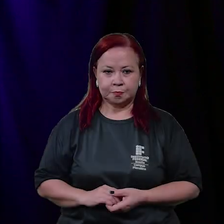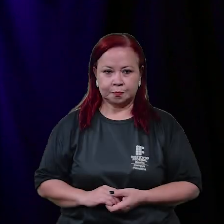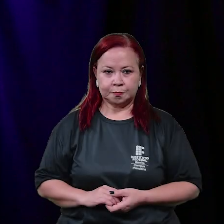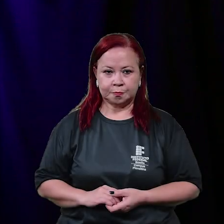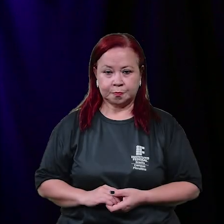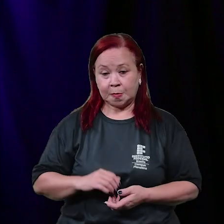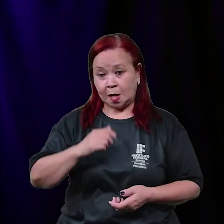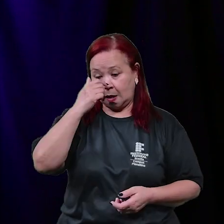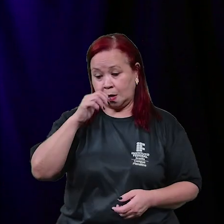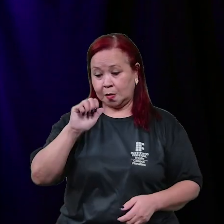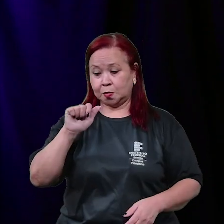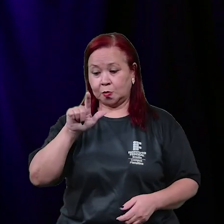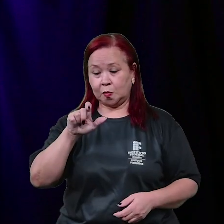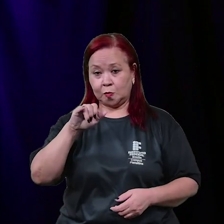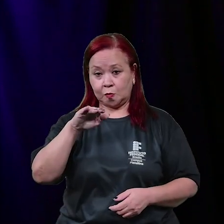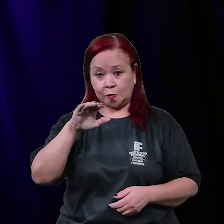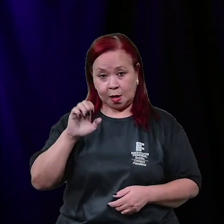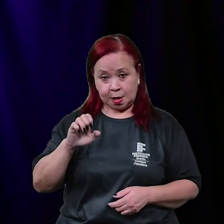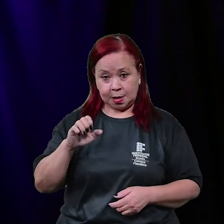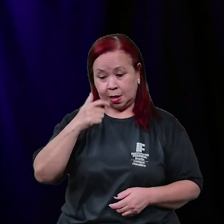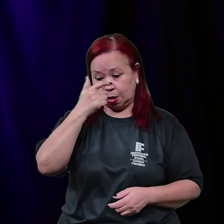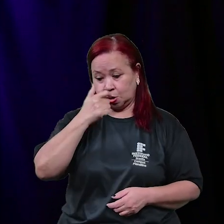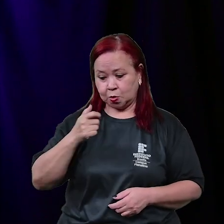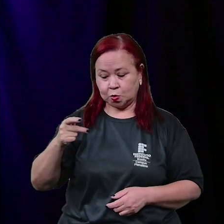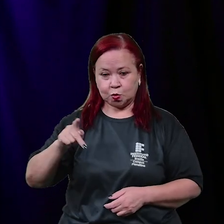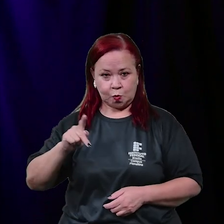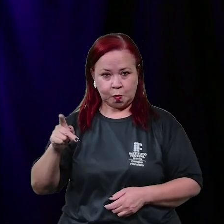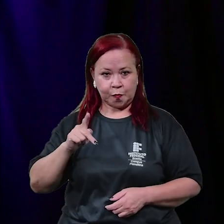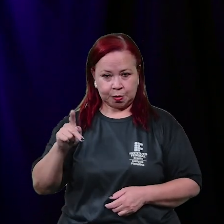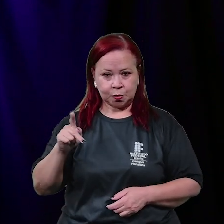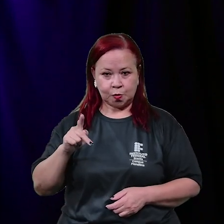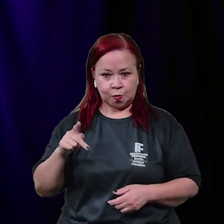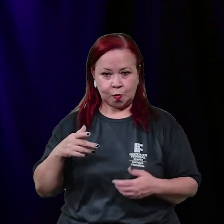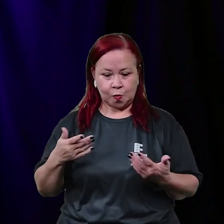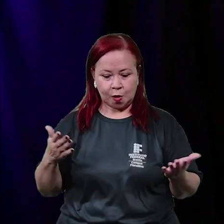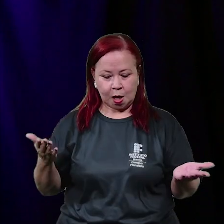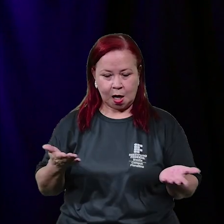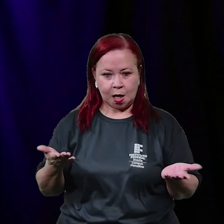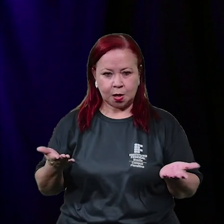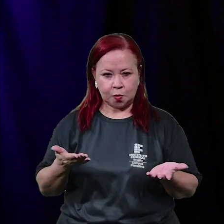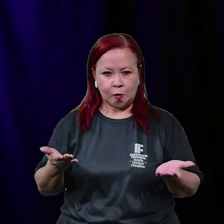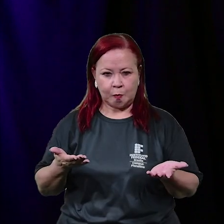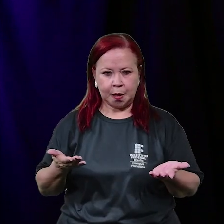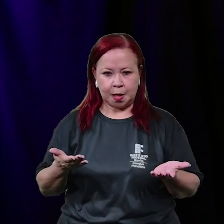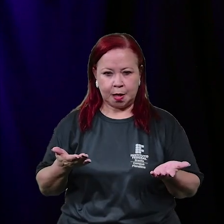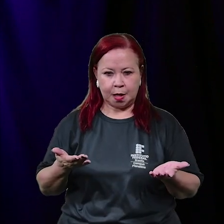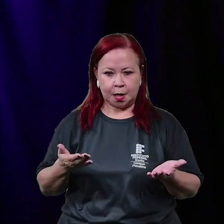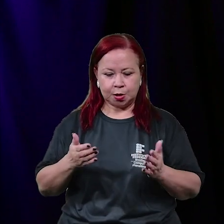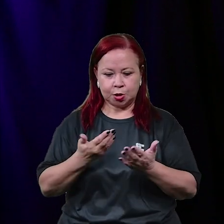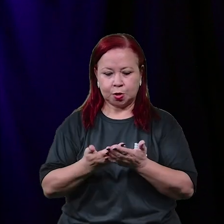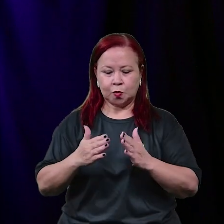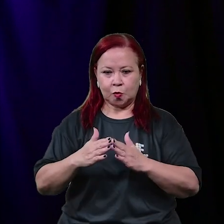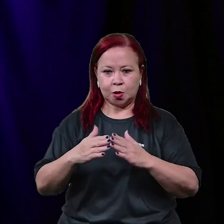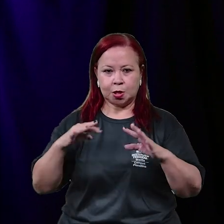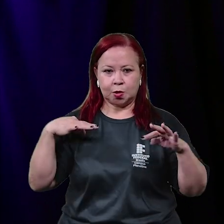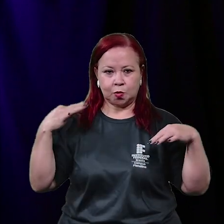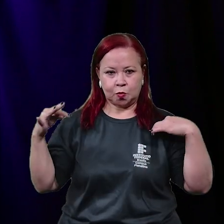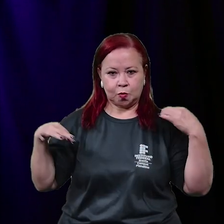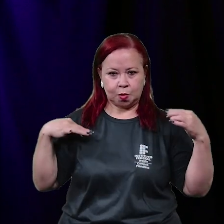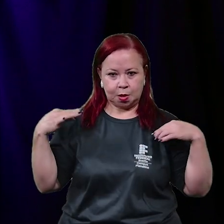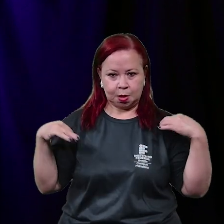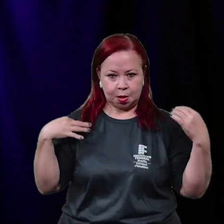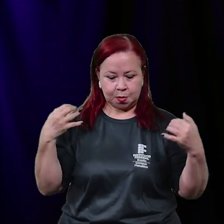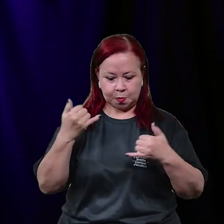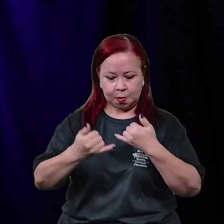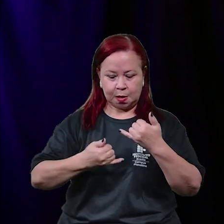Eu sou Alice Watson Queiroz, sou docente, atualmente do Colegiado de Turismo, Hospitalidade e Lazer do